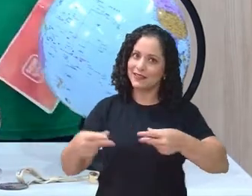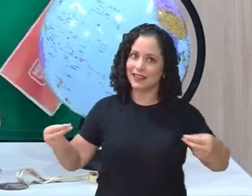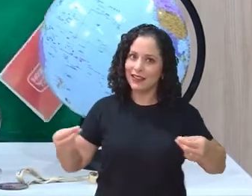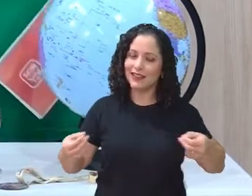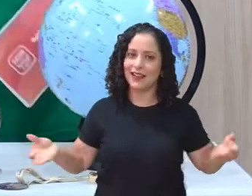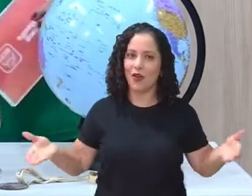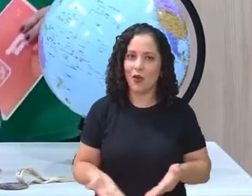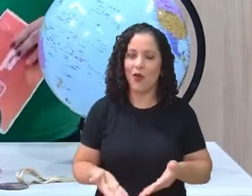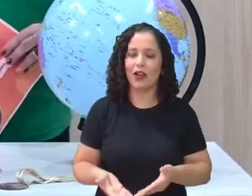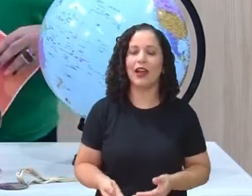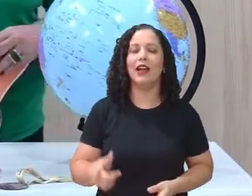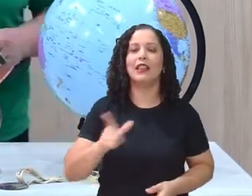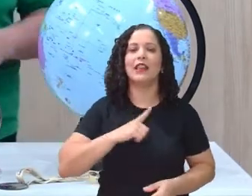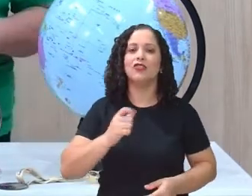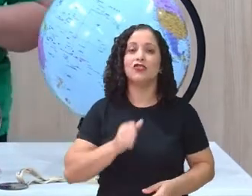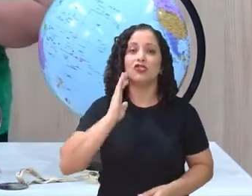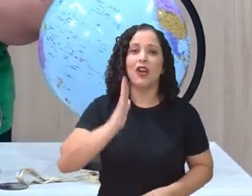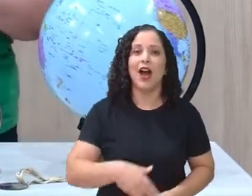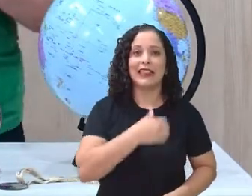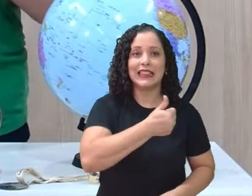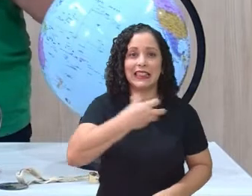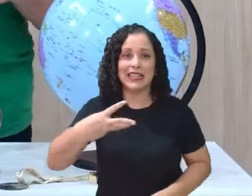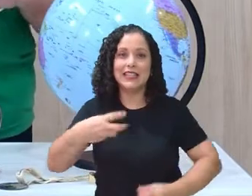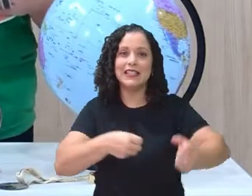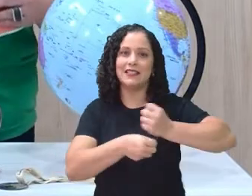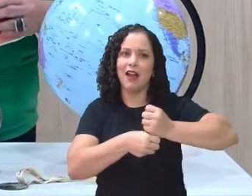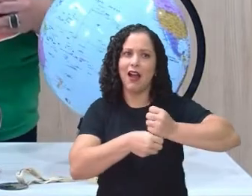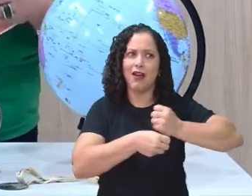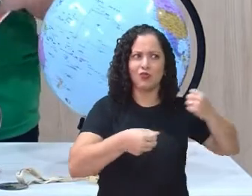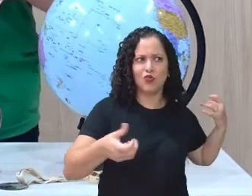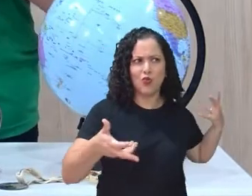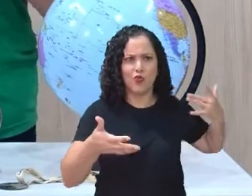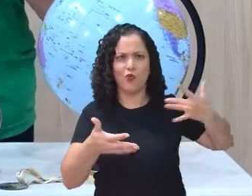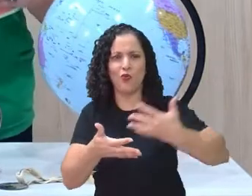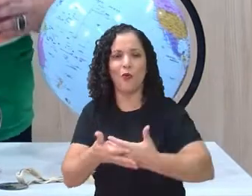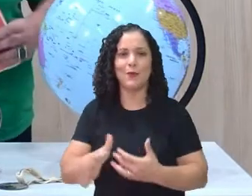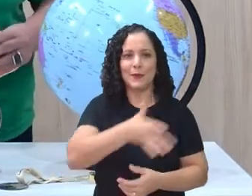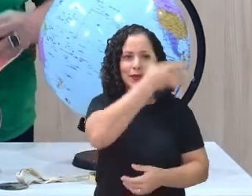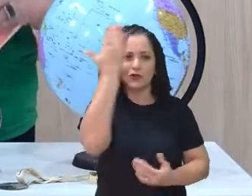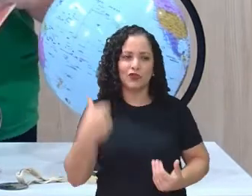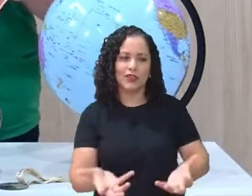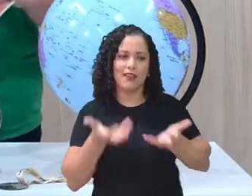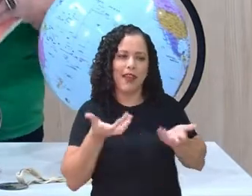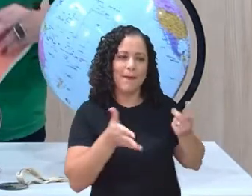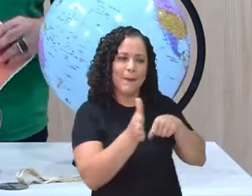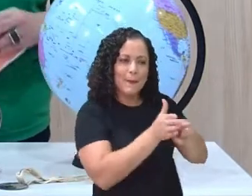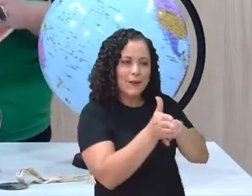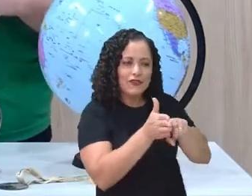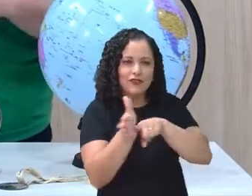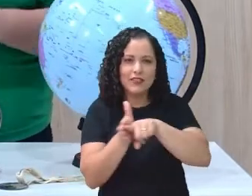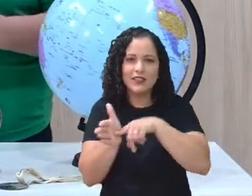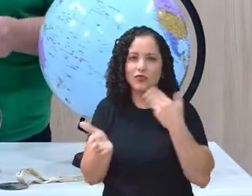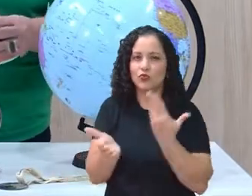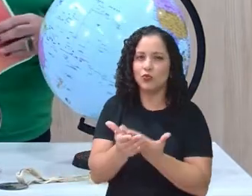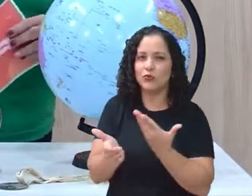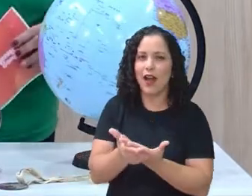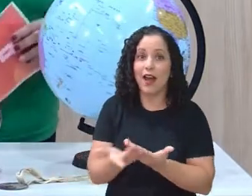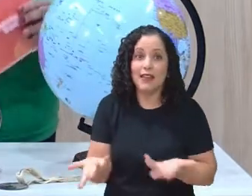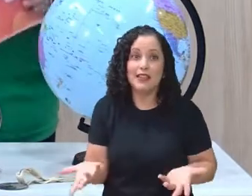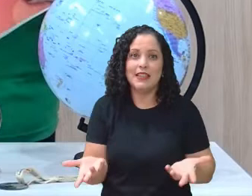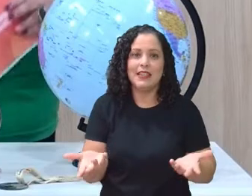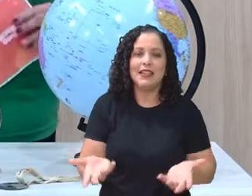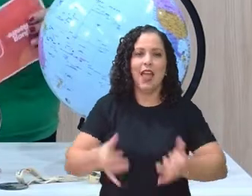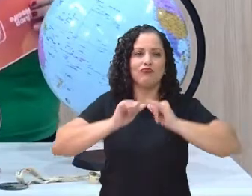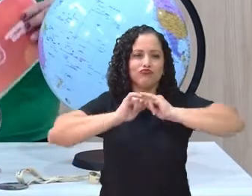está no 13º ano, e aí é uma corrida, todo mundo quer fazer pesquisa e trazer grandes contribuições